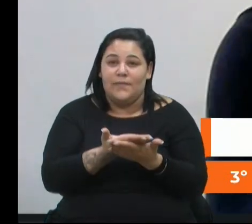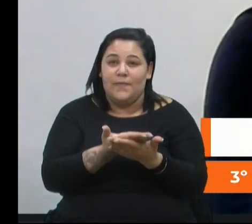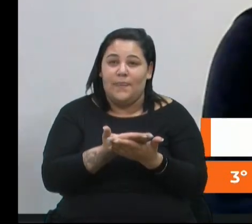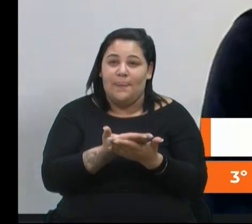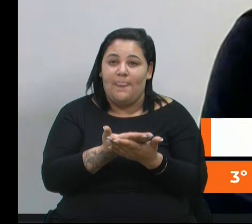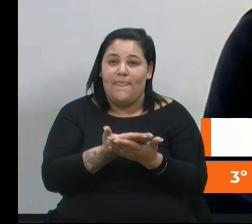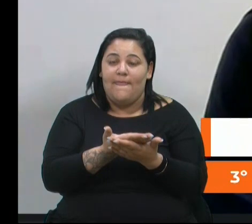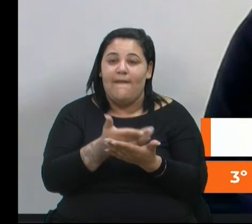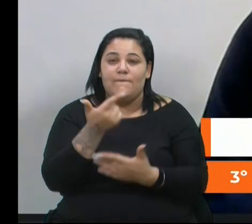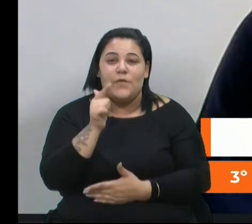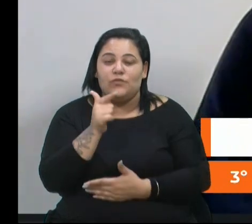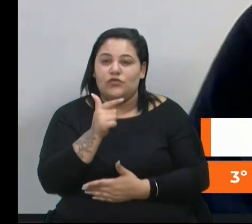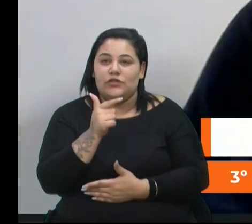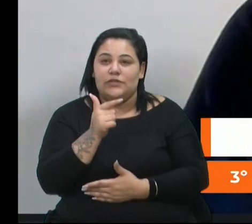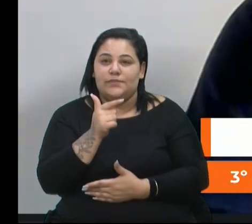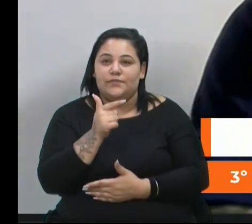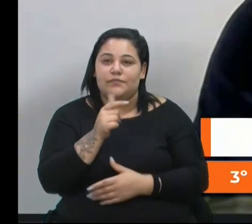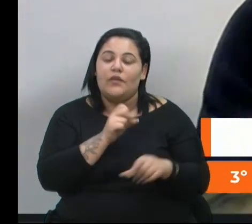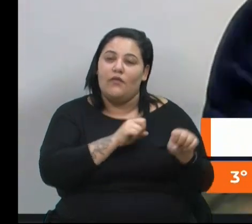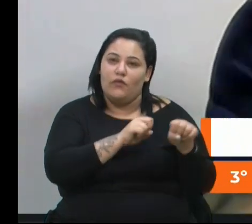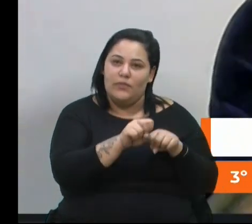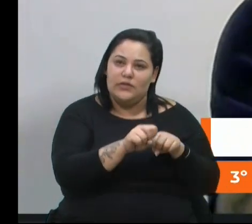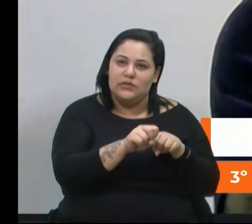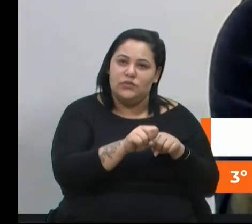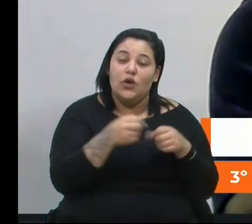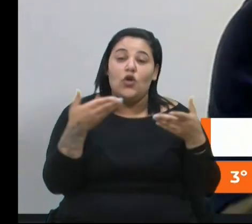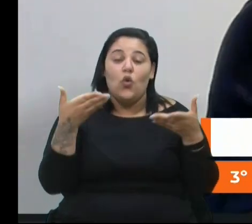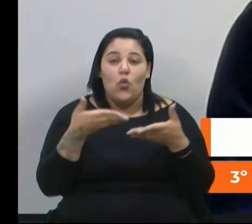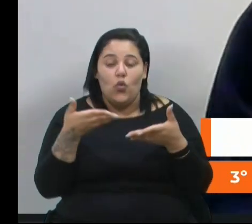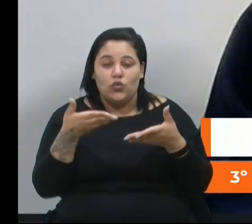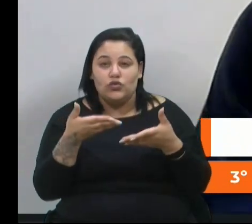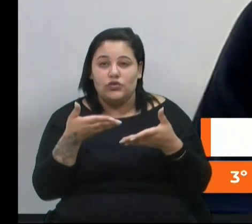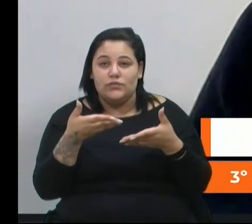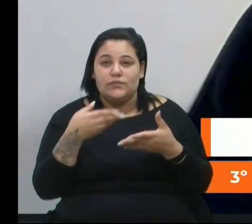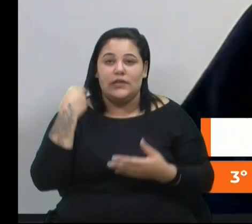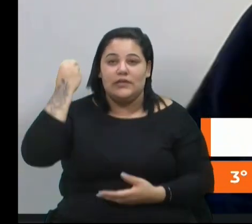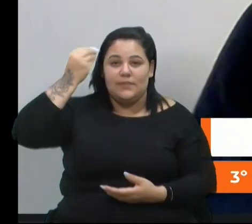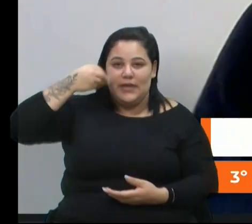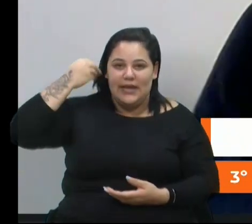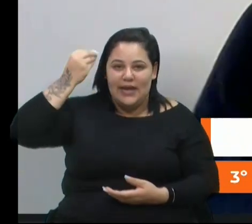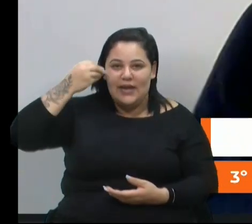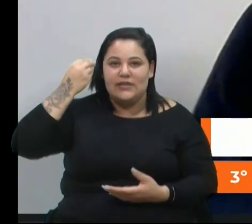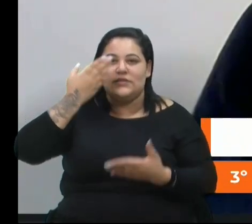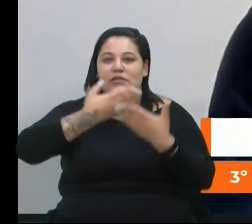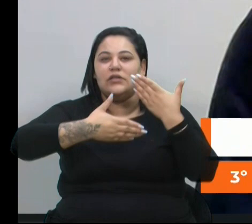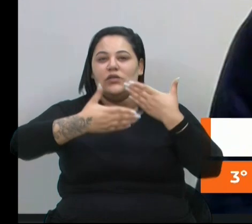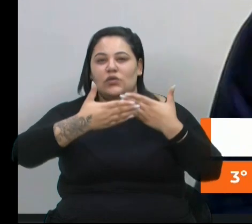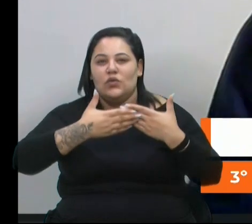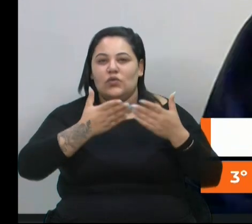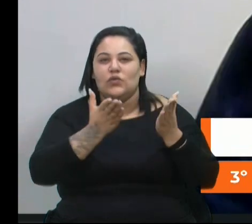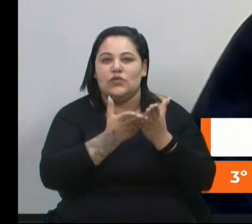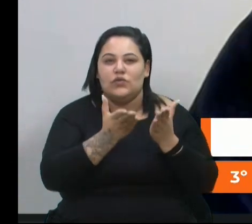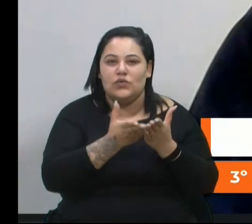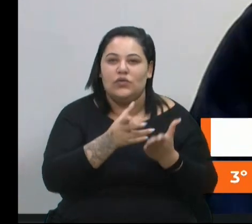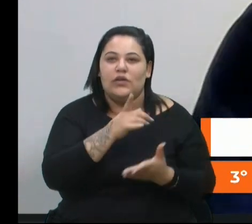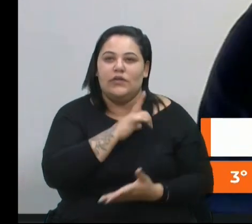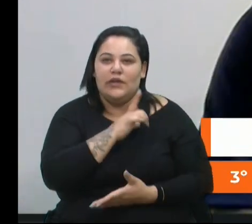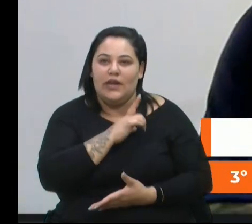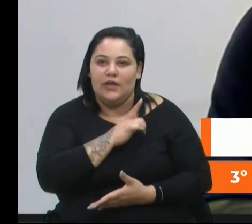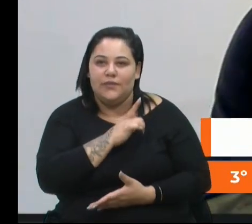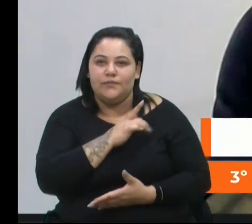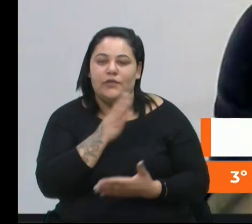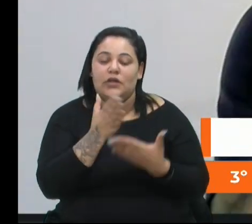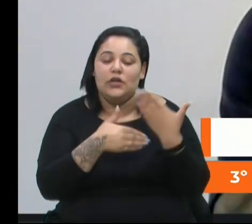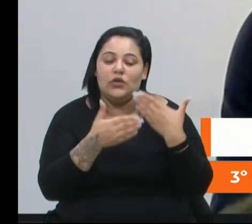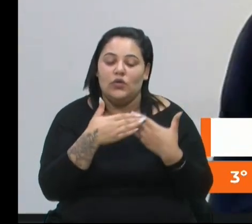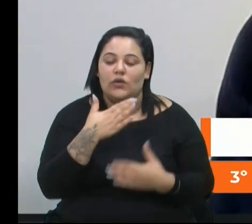não tinha identificação, e hoje, pela experiência, por todos os indicativos e por todo o recorte